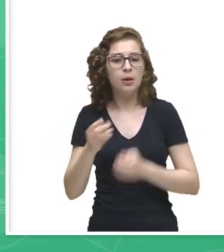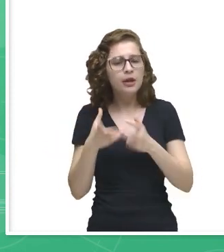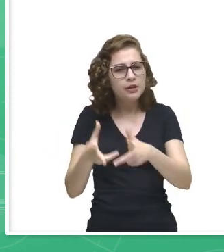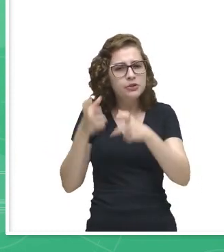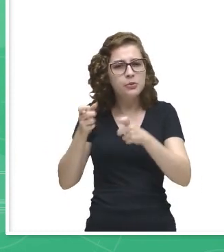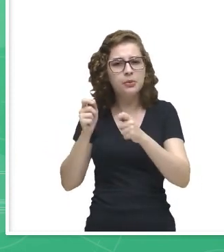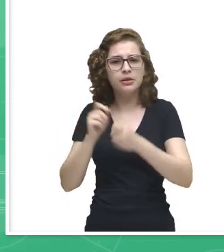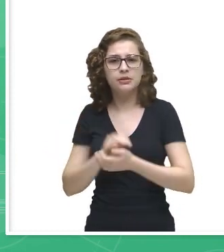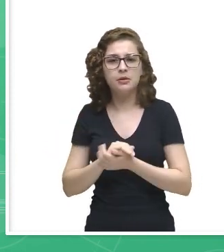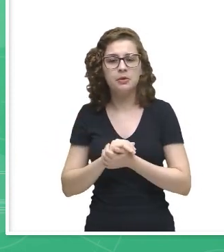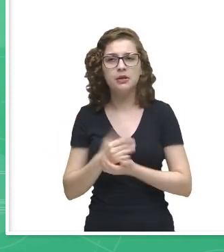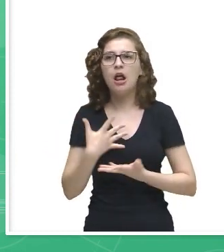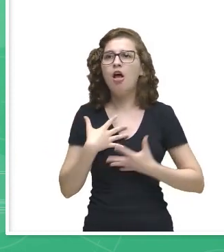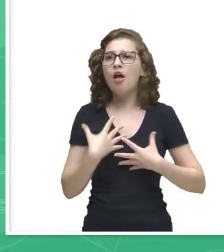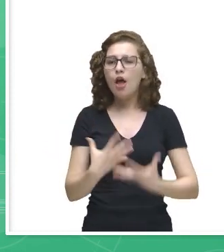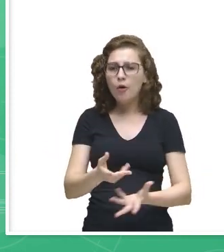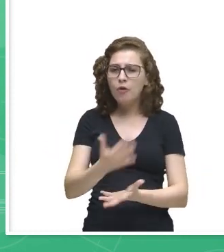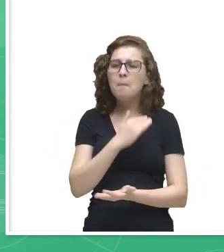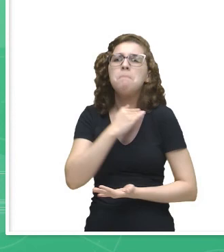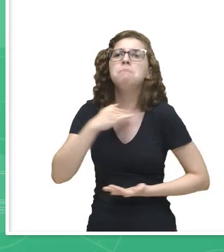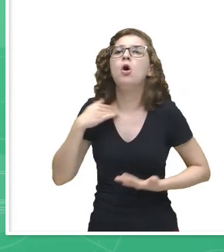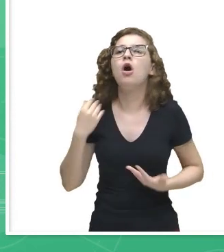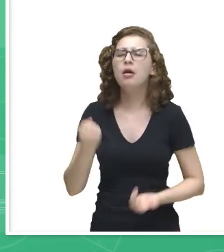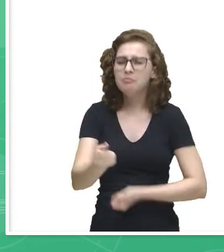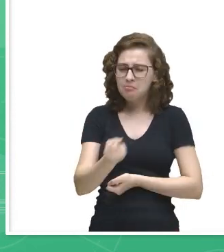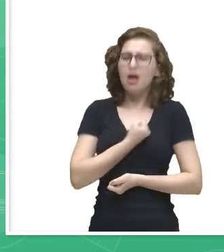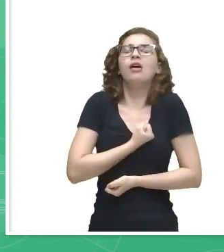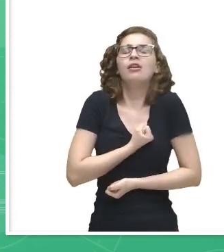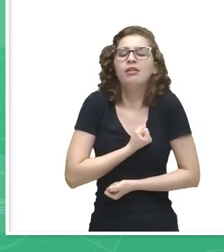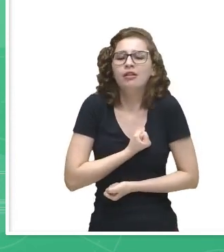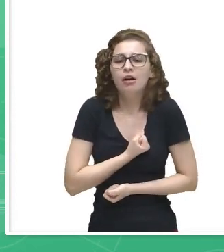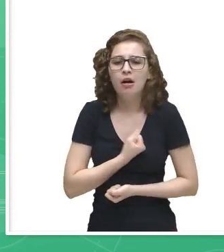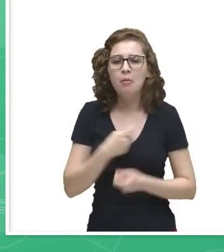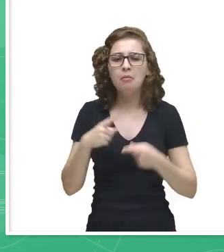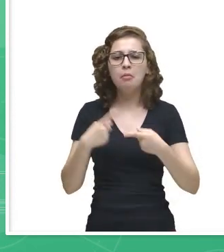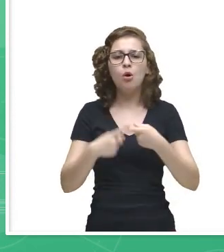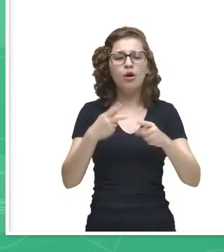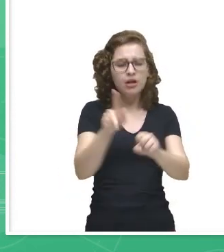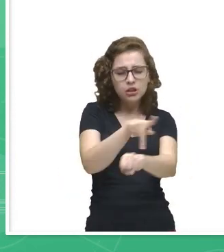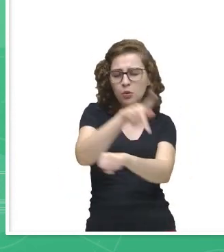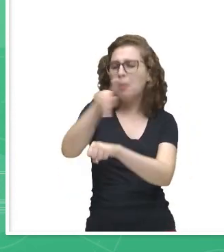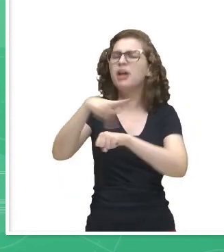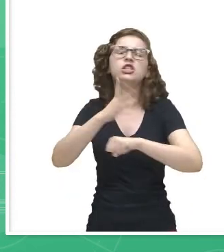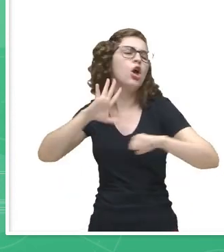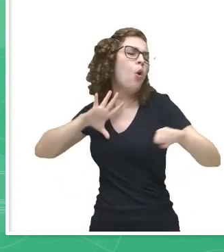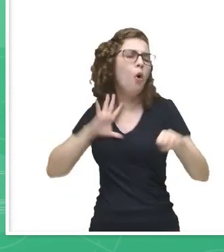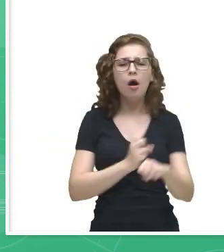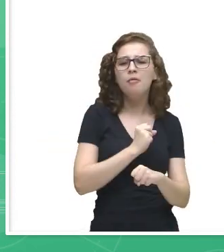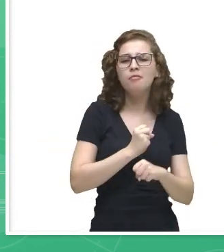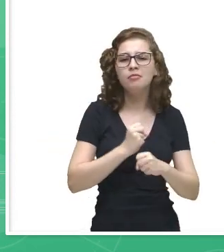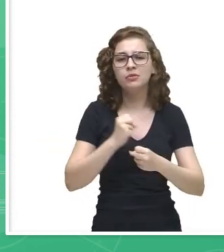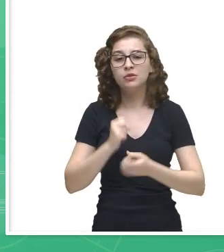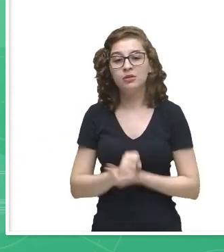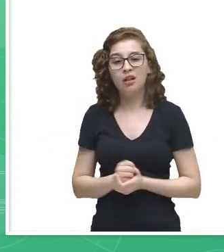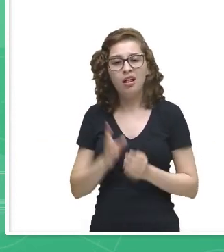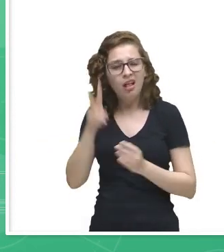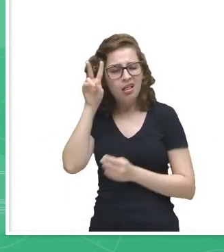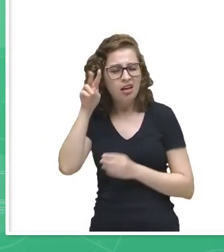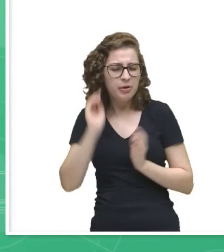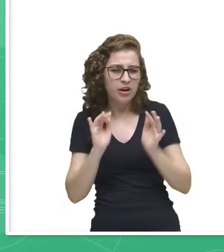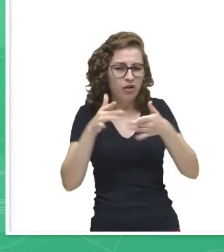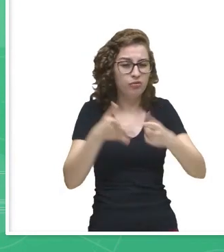se matar pela nação encaixa perfeitamente nos ditames veiculados pelo nazismo e